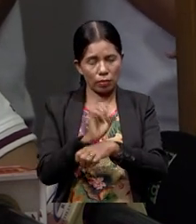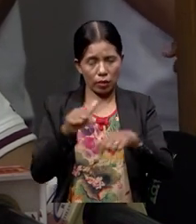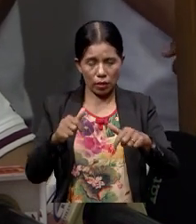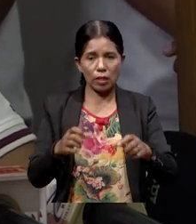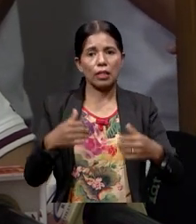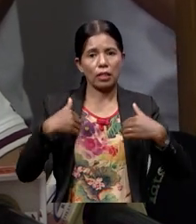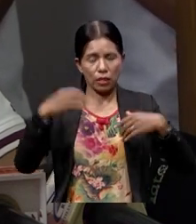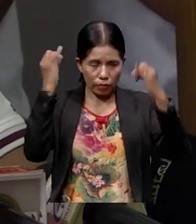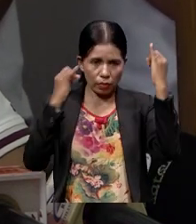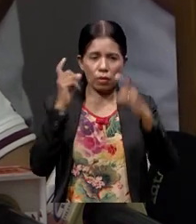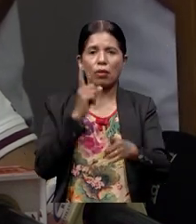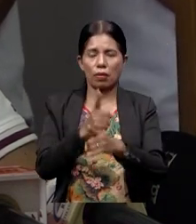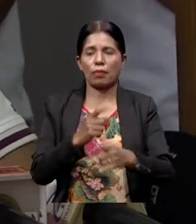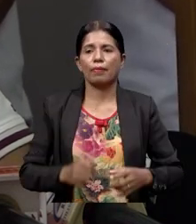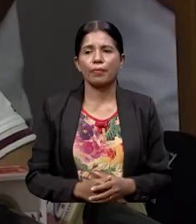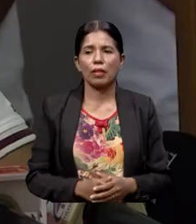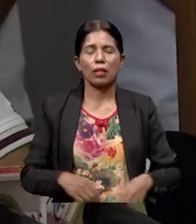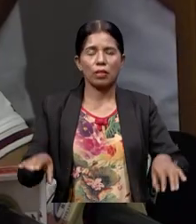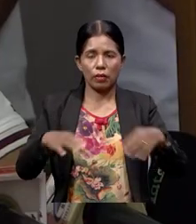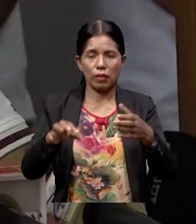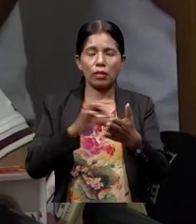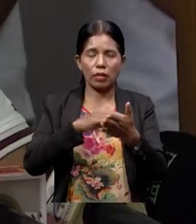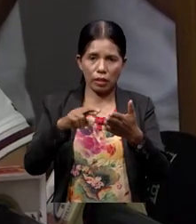los. Serviço registro.